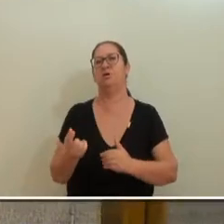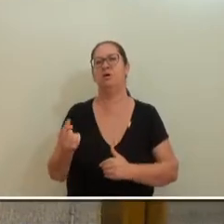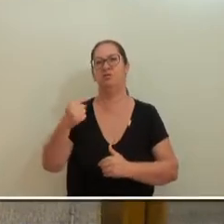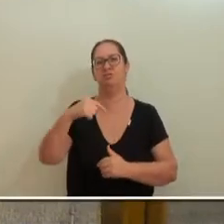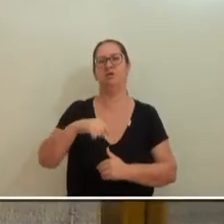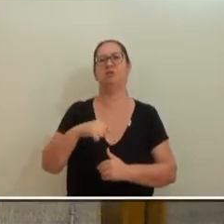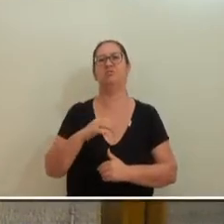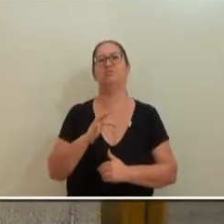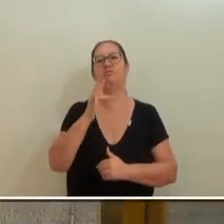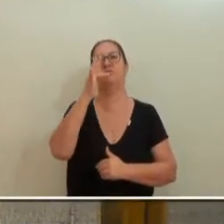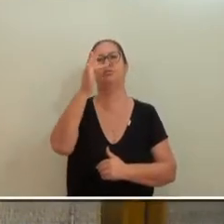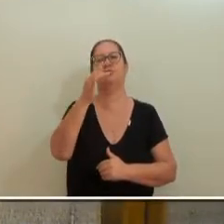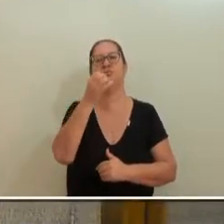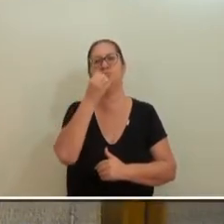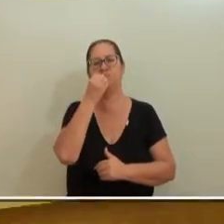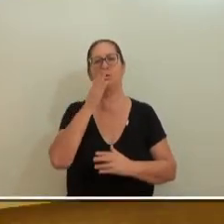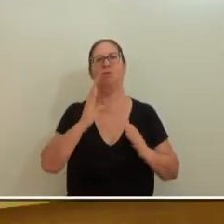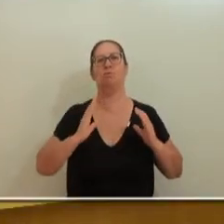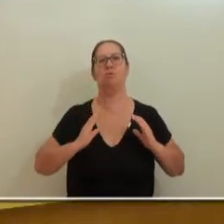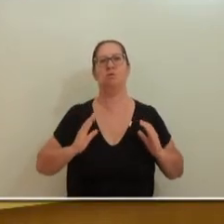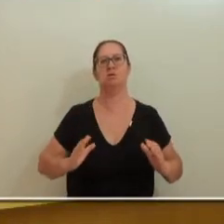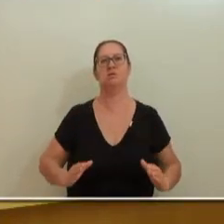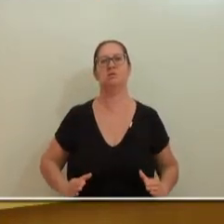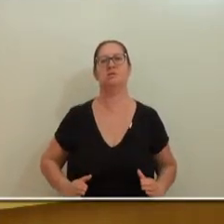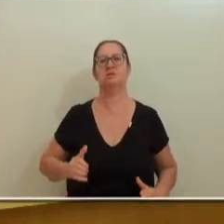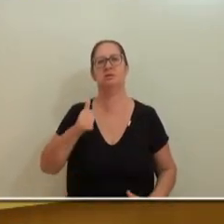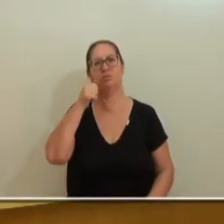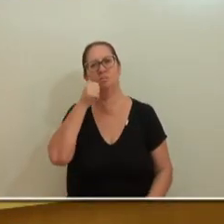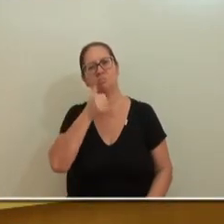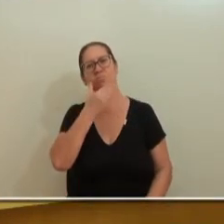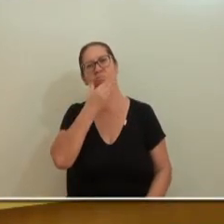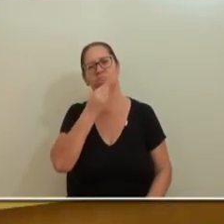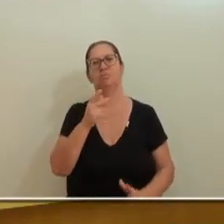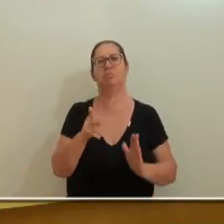excelentes cidadãos, cidadãs para a sociedade.